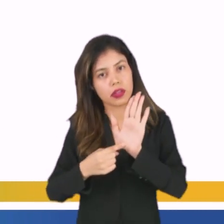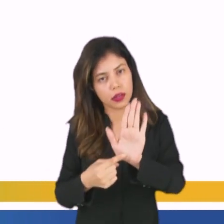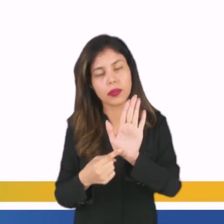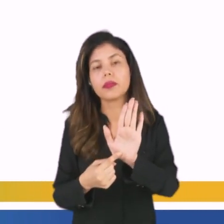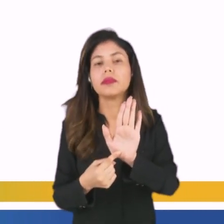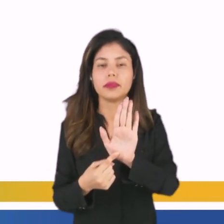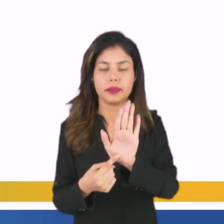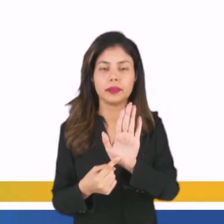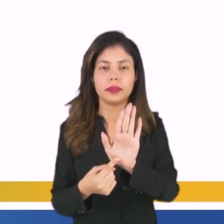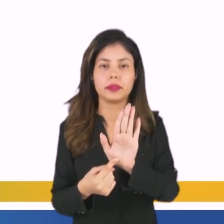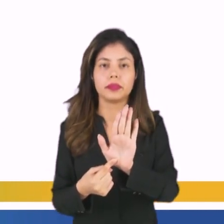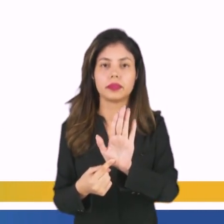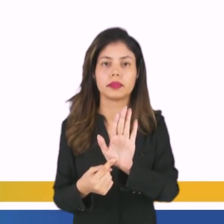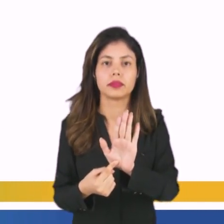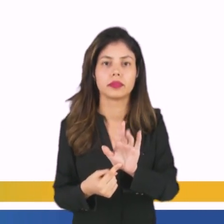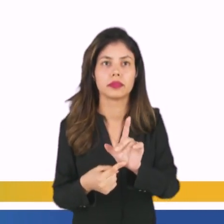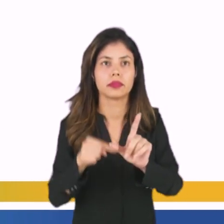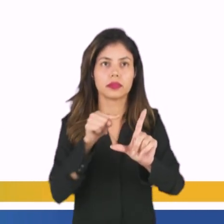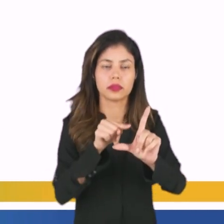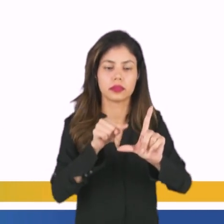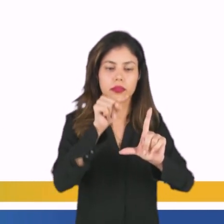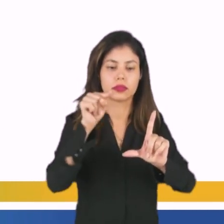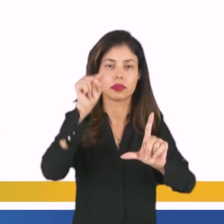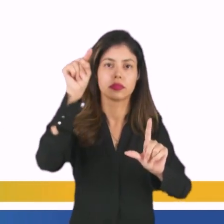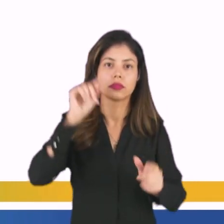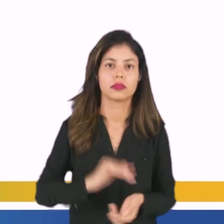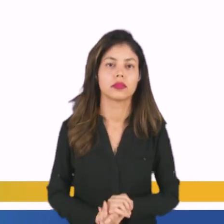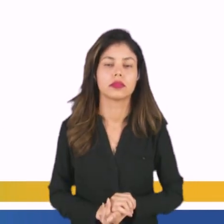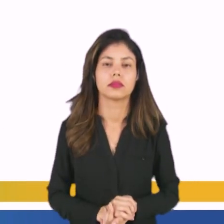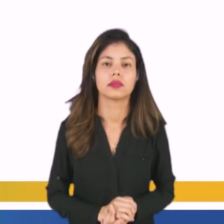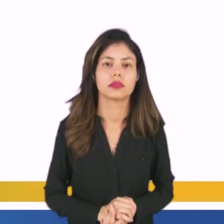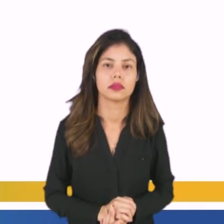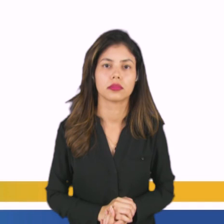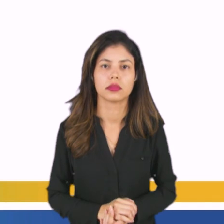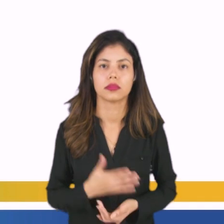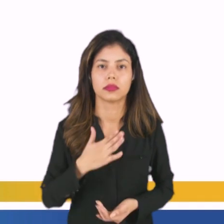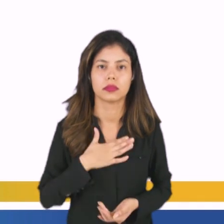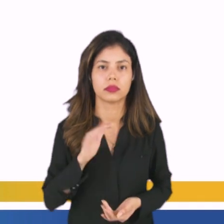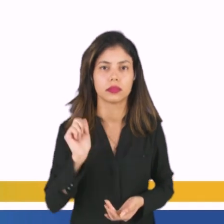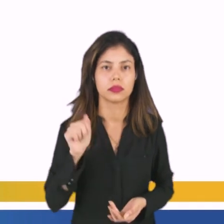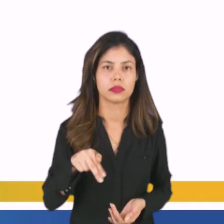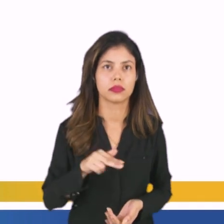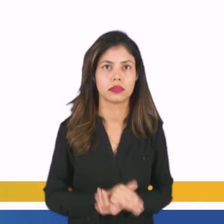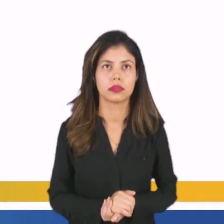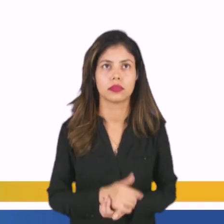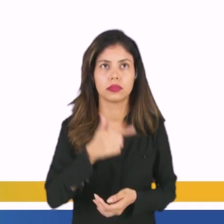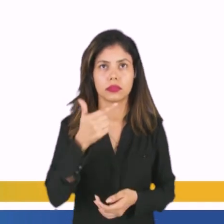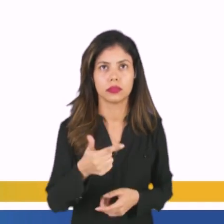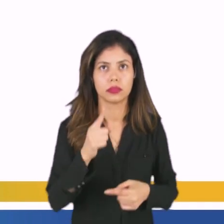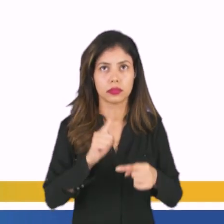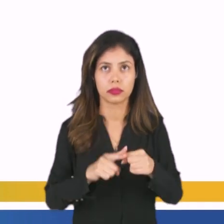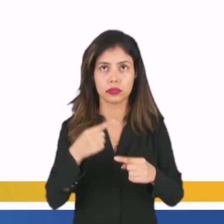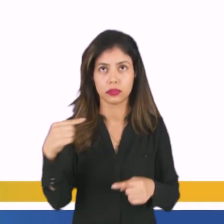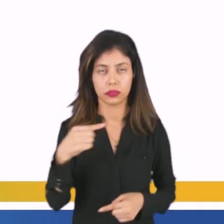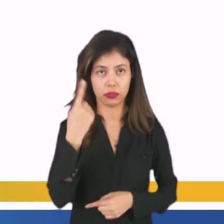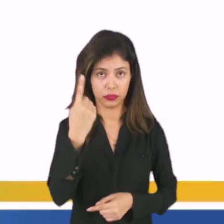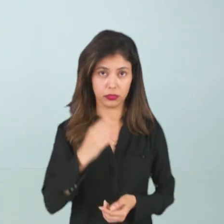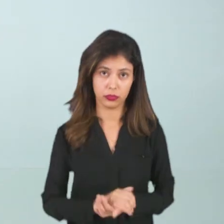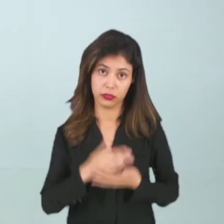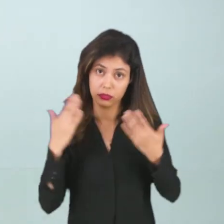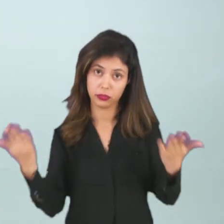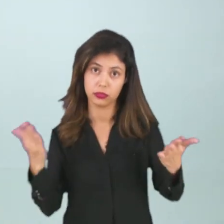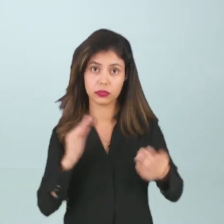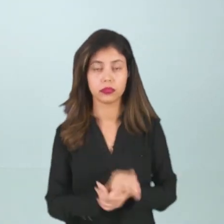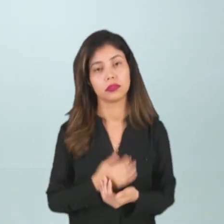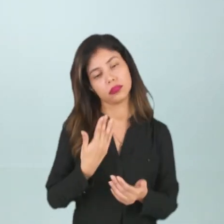representação desse gráfico, tudo bem? Que ela representa o meu AN igual a 2n menos 1.